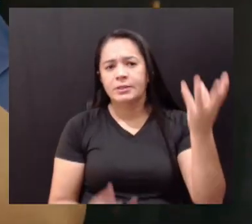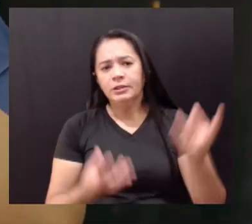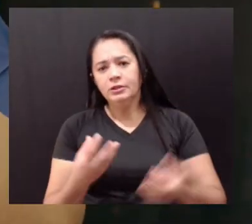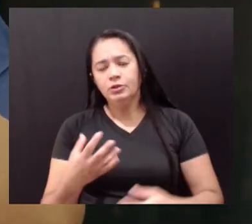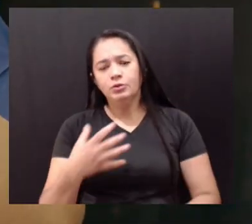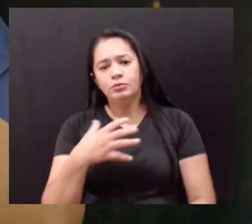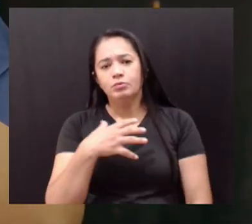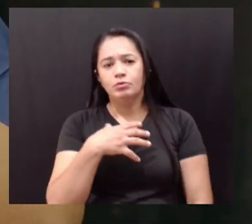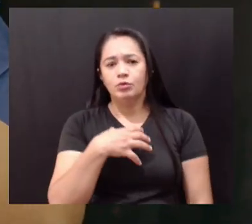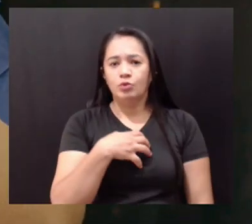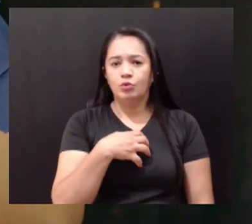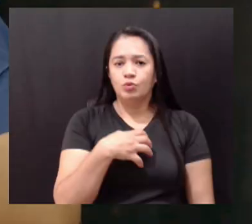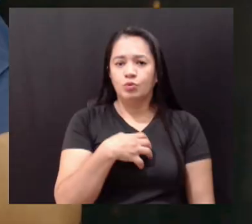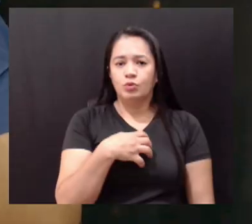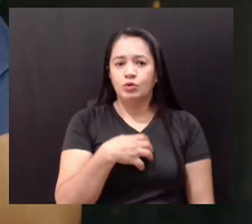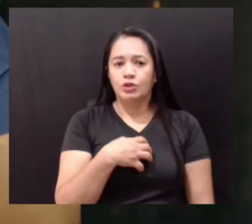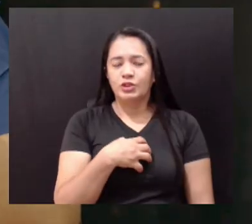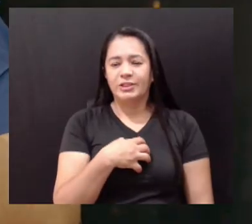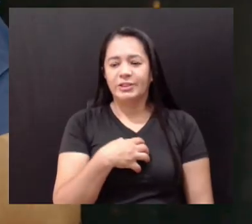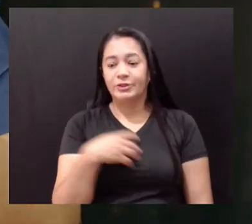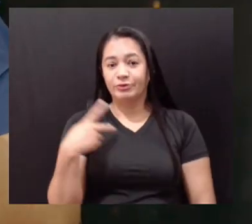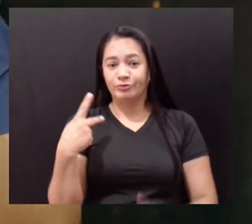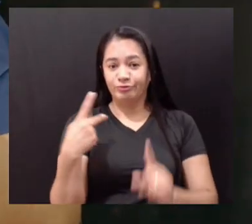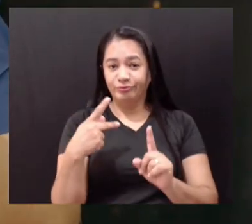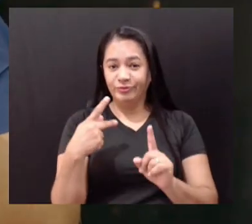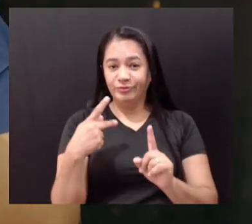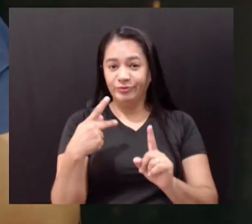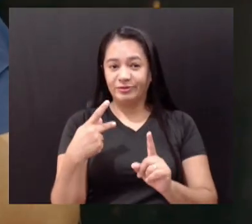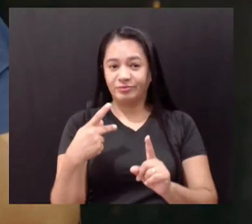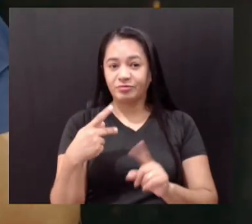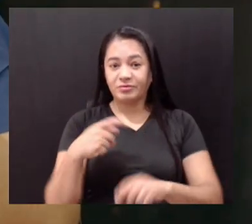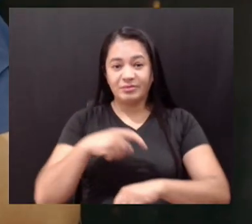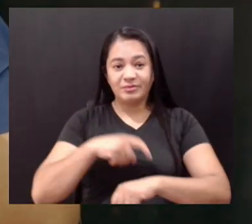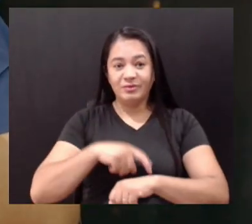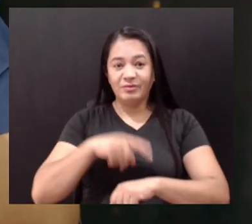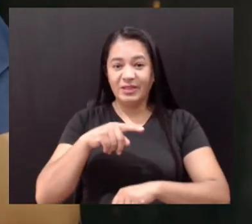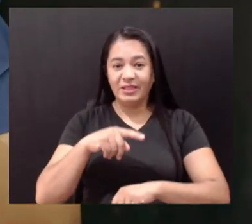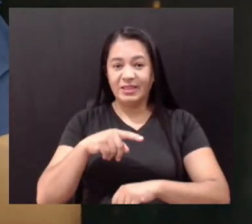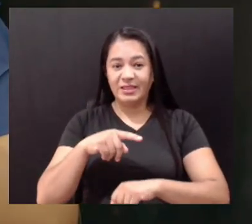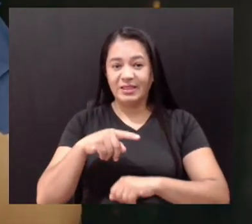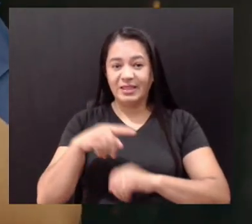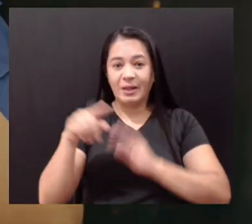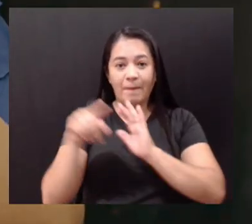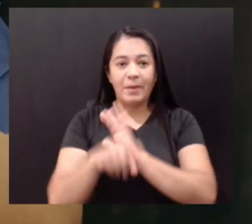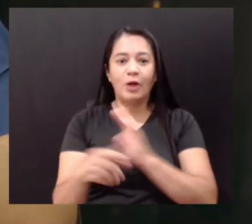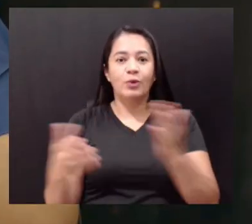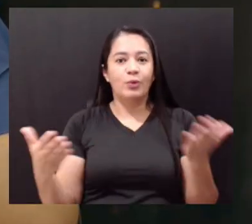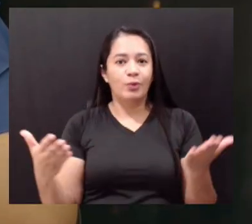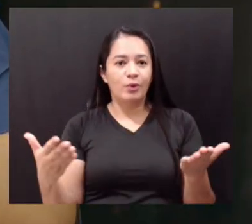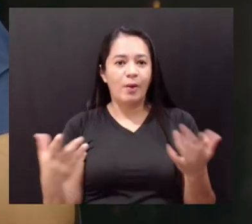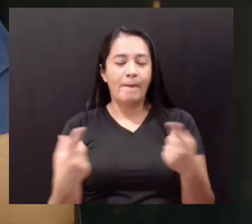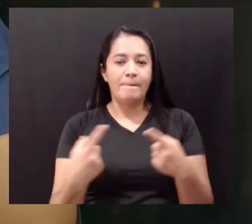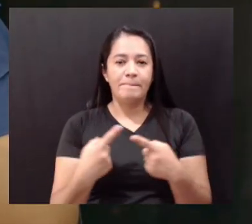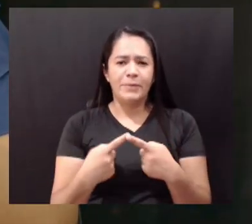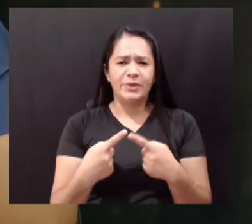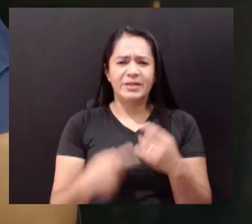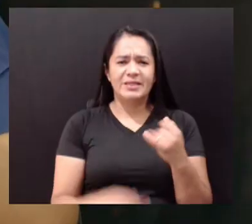que o sentimento dele está no momento que ele fez essa pergunta, É. né, porque se ele está falando, assim,